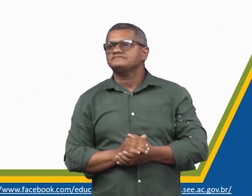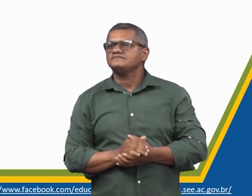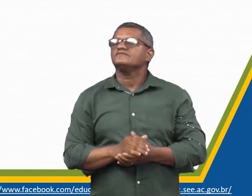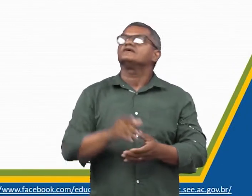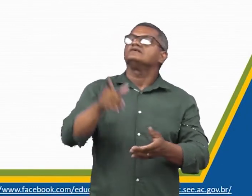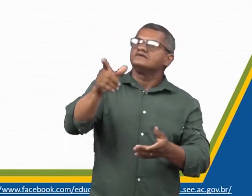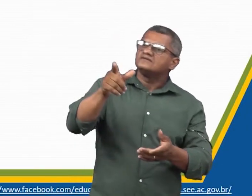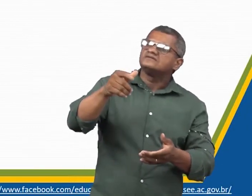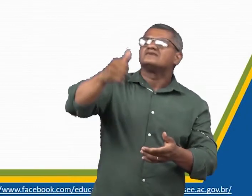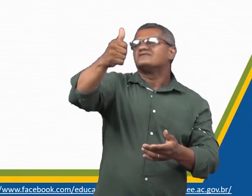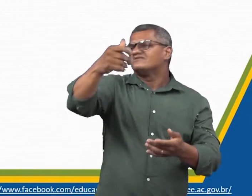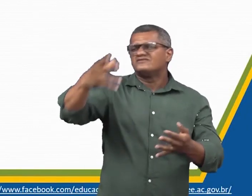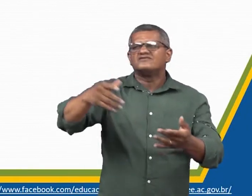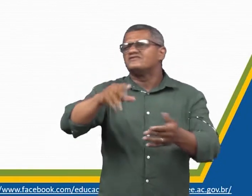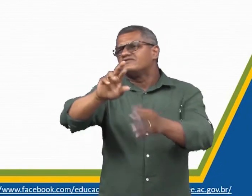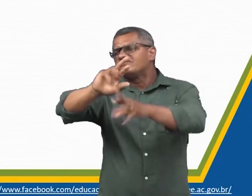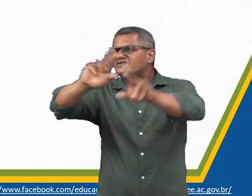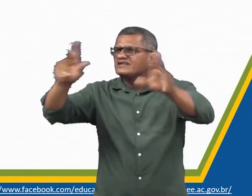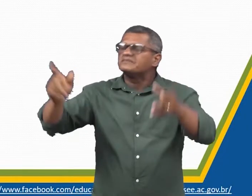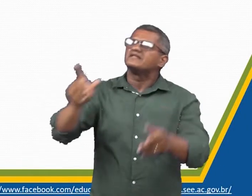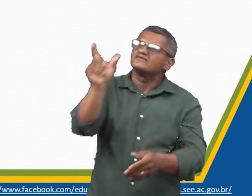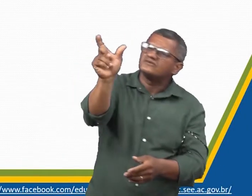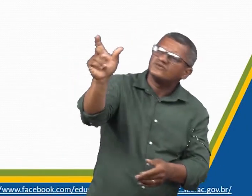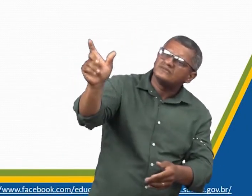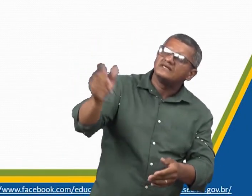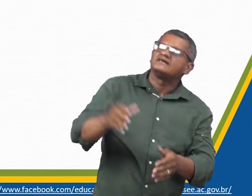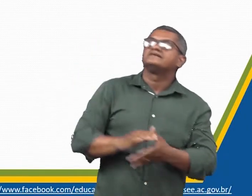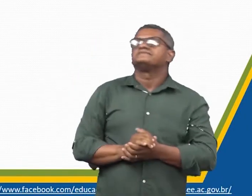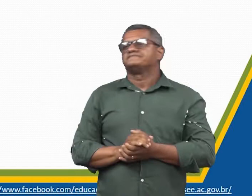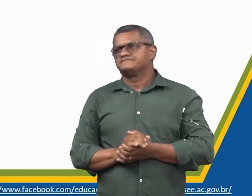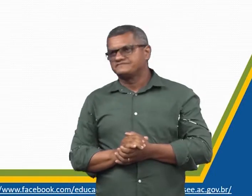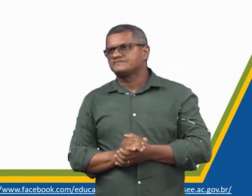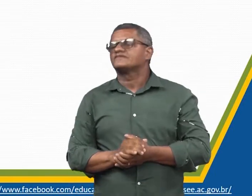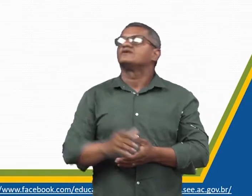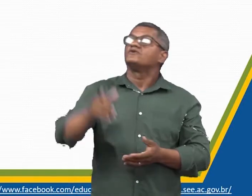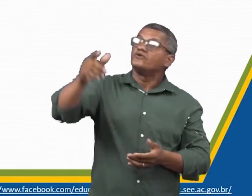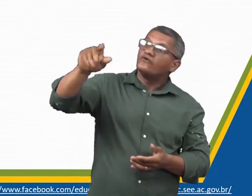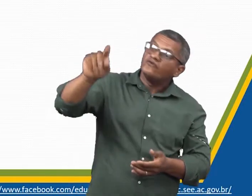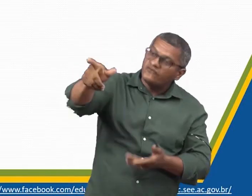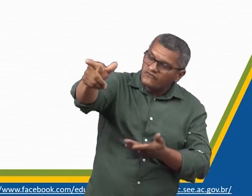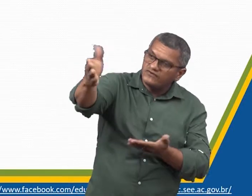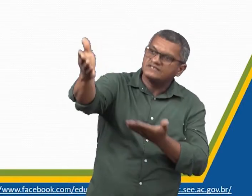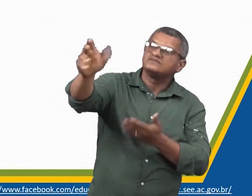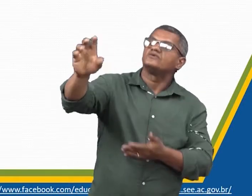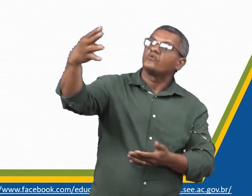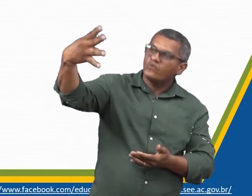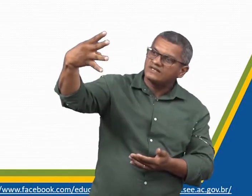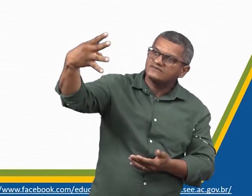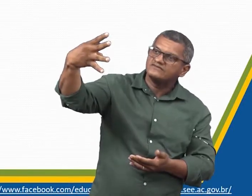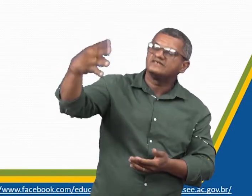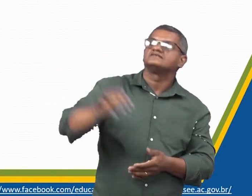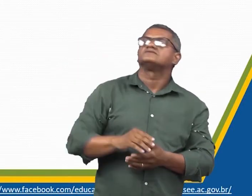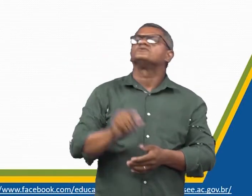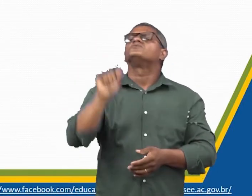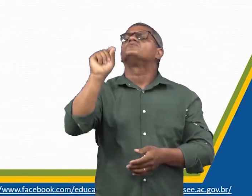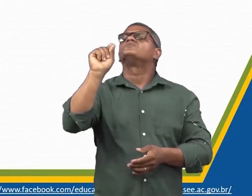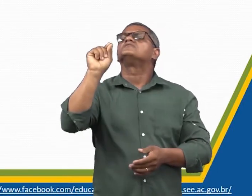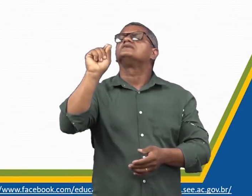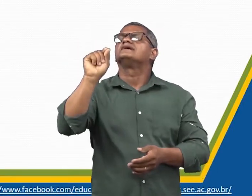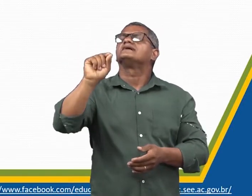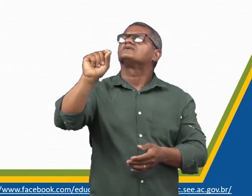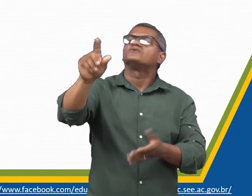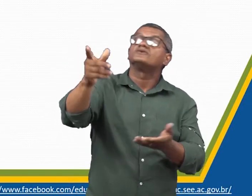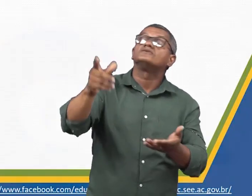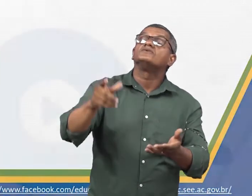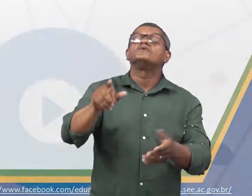referendo, nós temos o plebiscito, a iniciativa popular, o veto popular. O